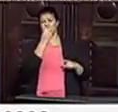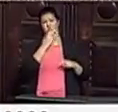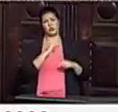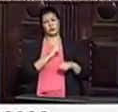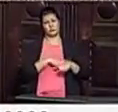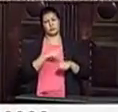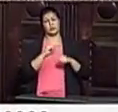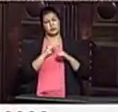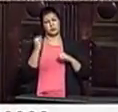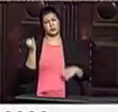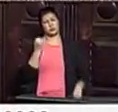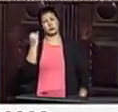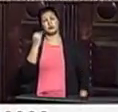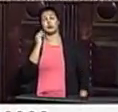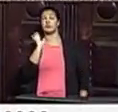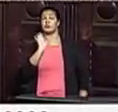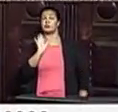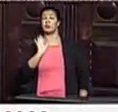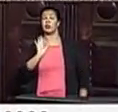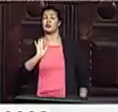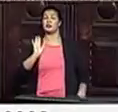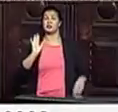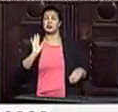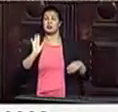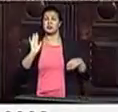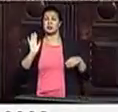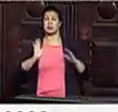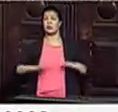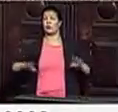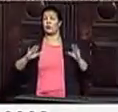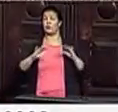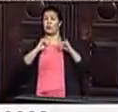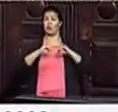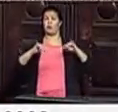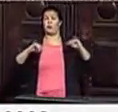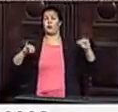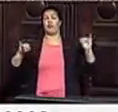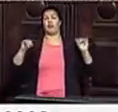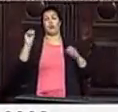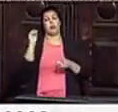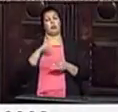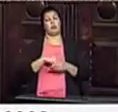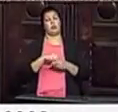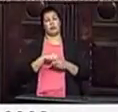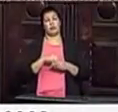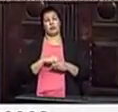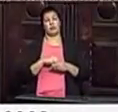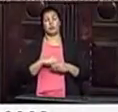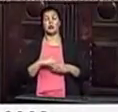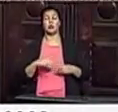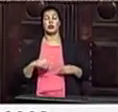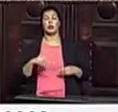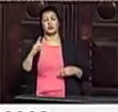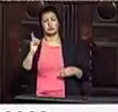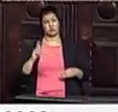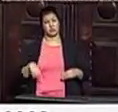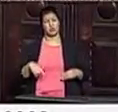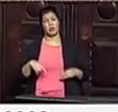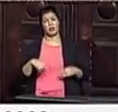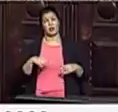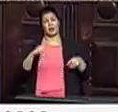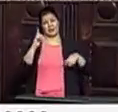e o nosso sistema de campanha eleitoral já garante, de certa forma, às candidaturas o acesso à